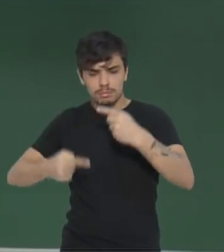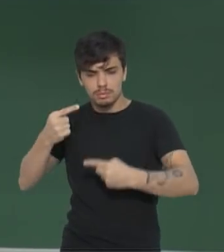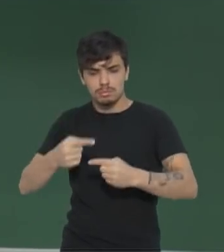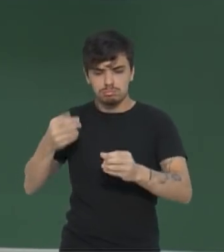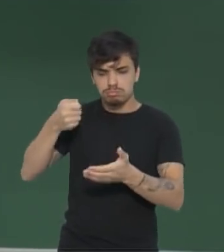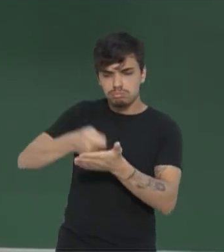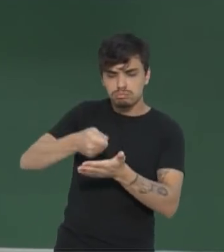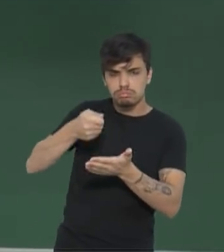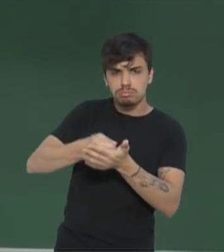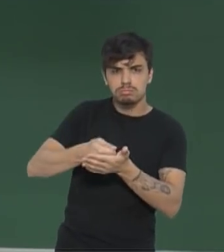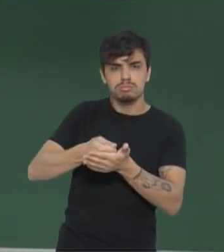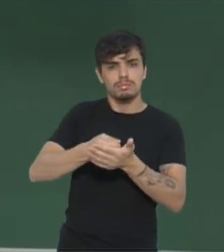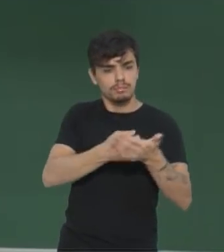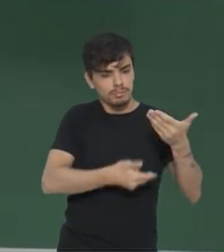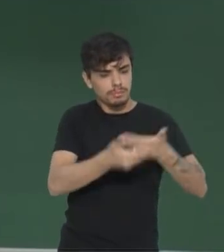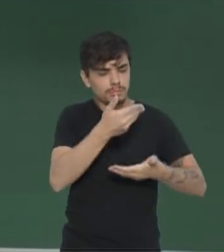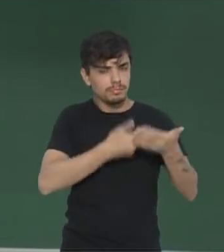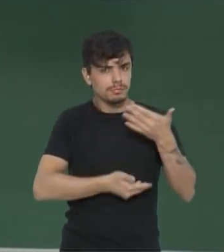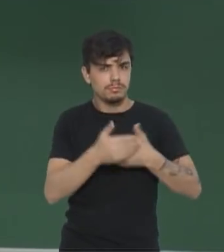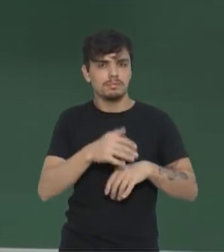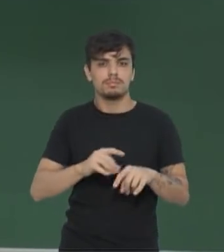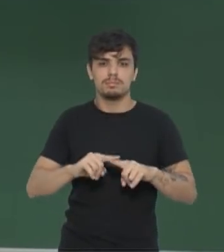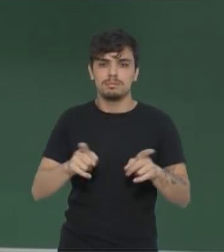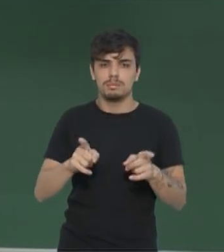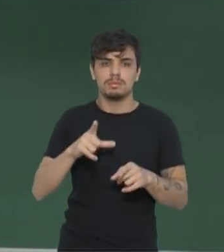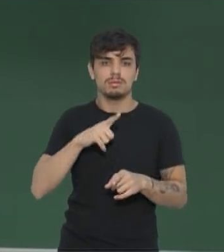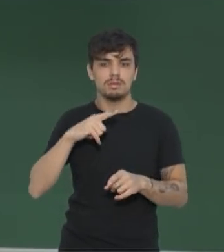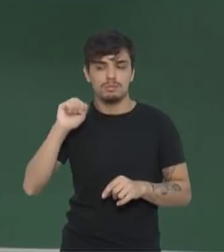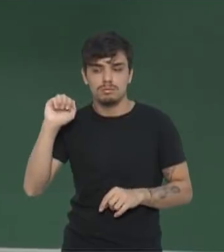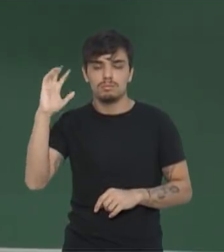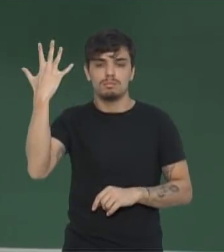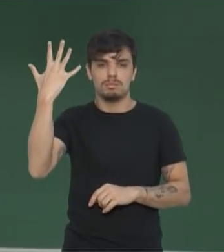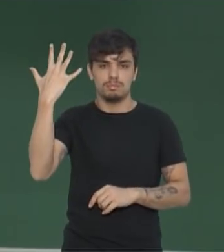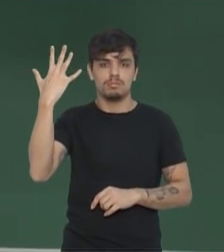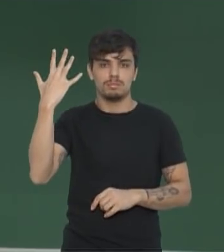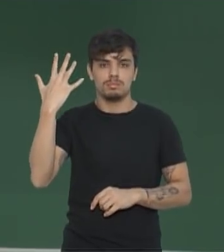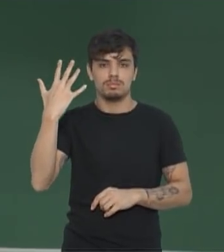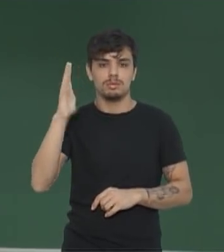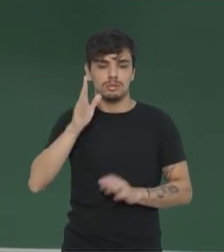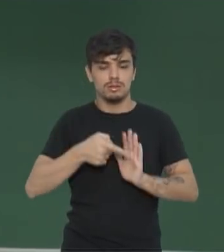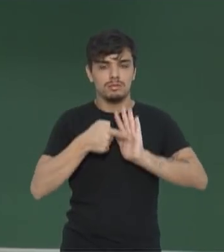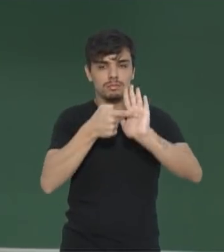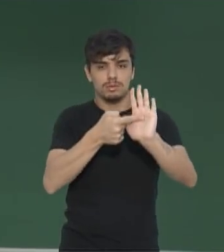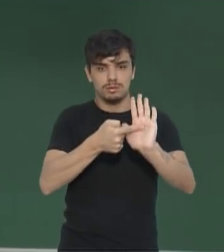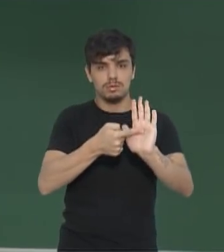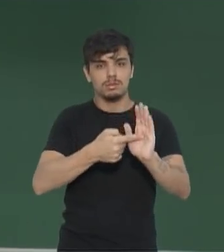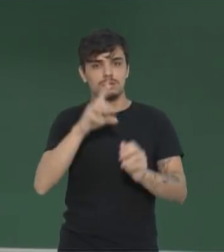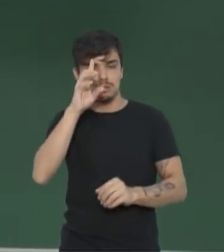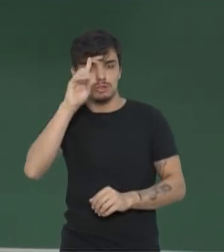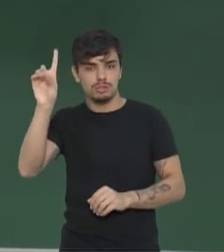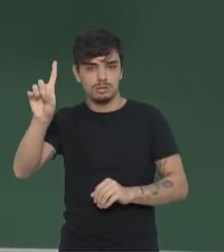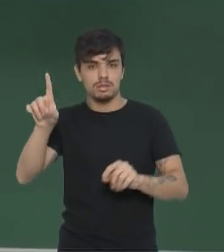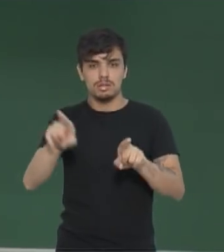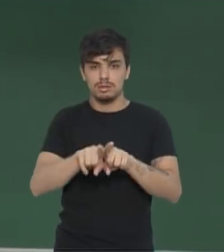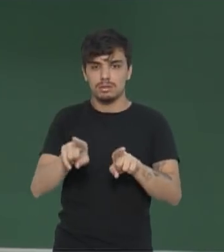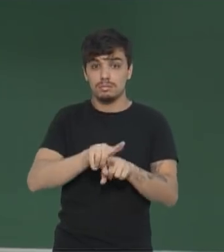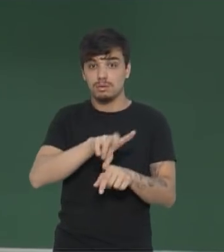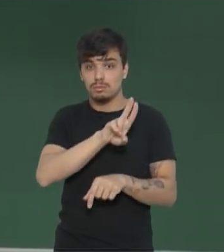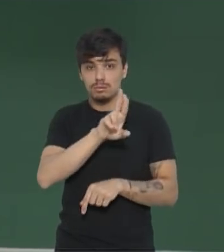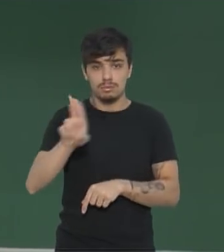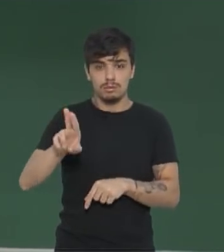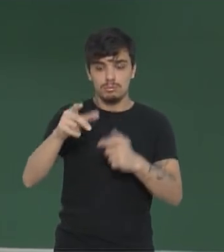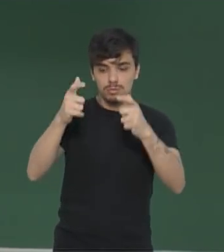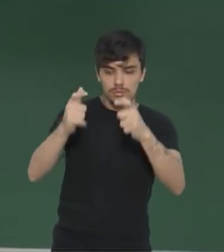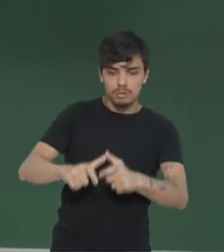um acordo, né? Mas o fato que nós apresentamos, a data, o nome,